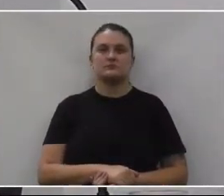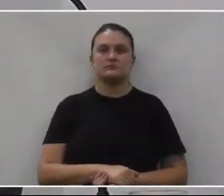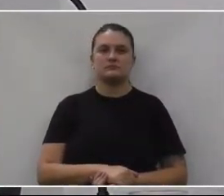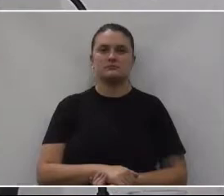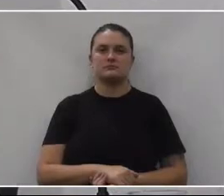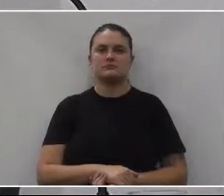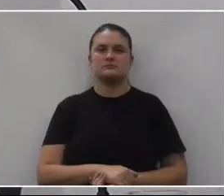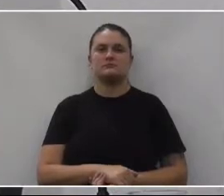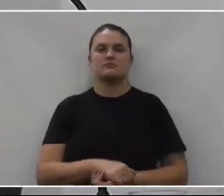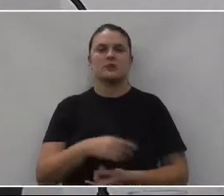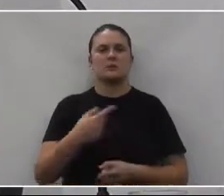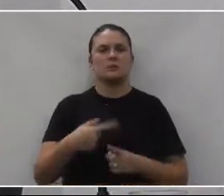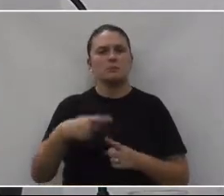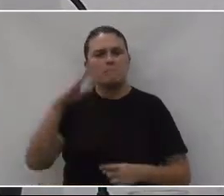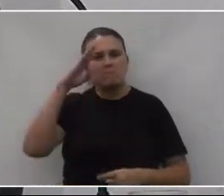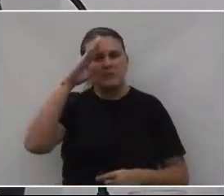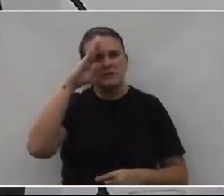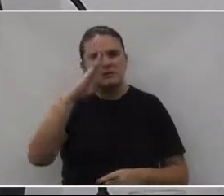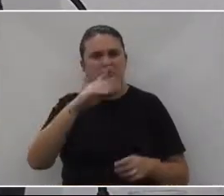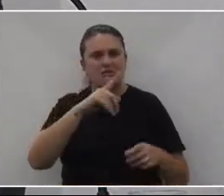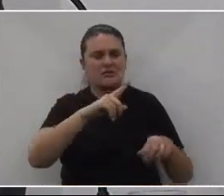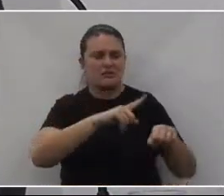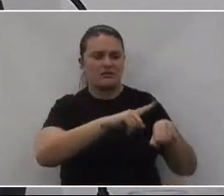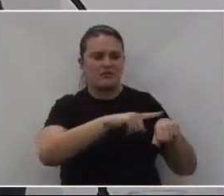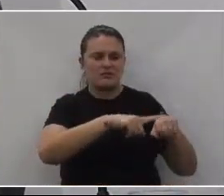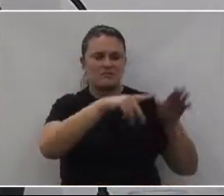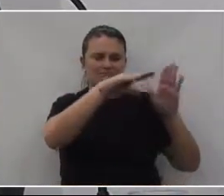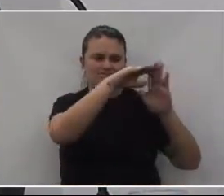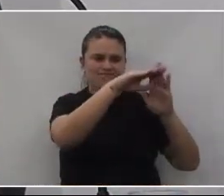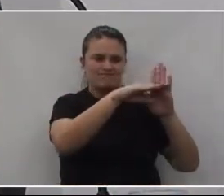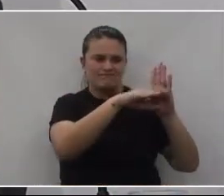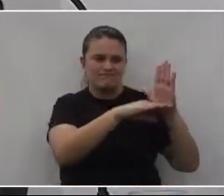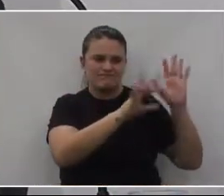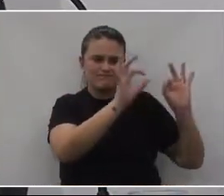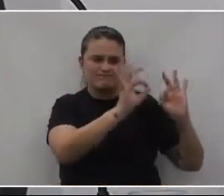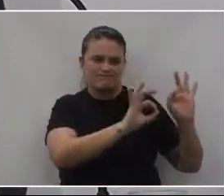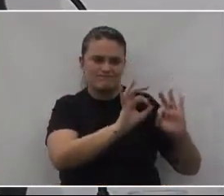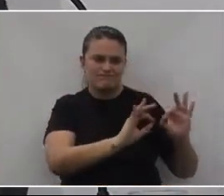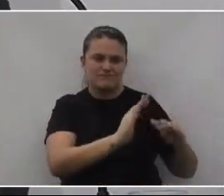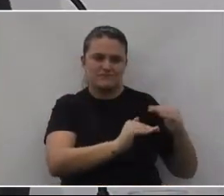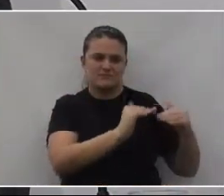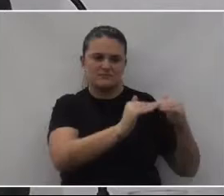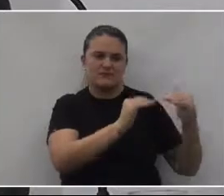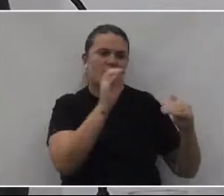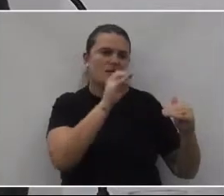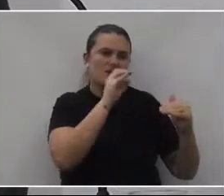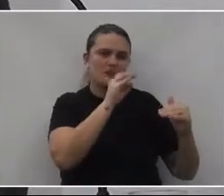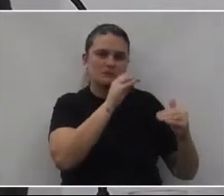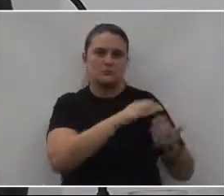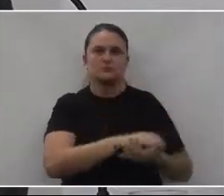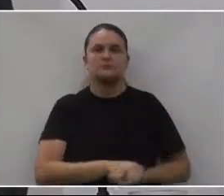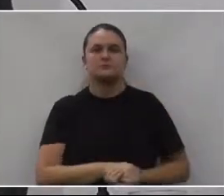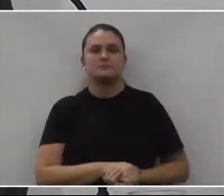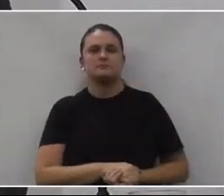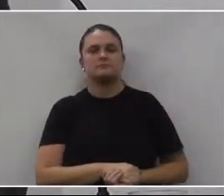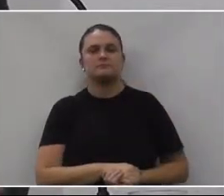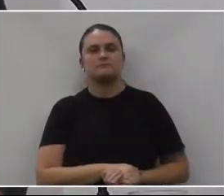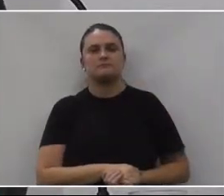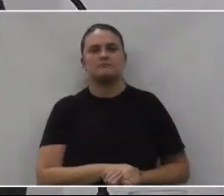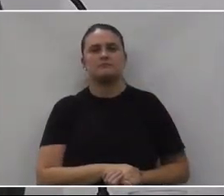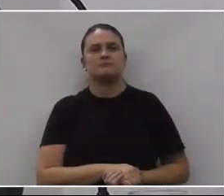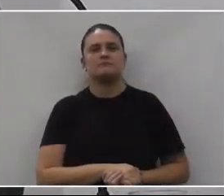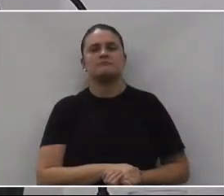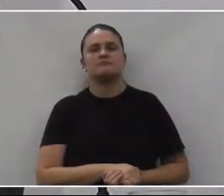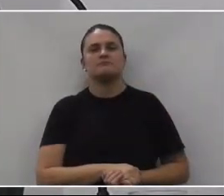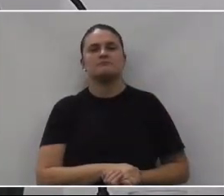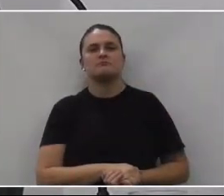obras, principalmente com cronograma, planejamento, desenvolvimento que está acontecendo em Nova Vitória. Também, sem